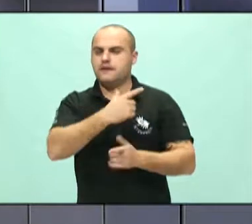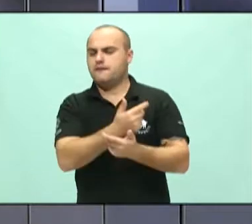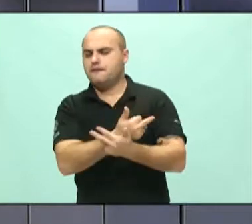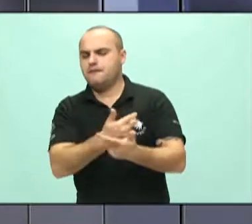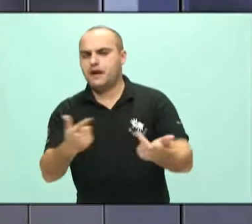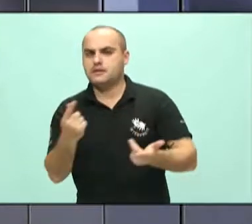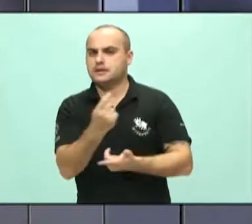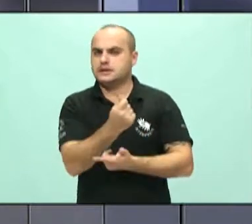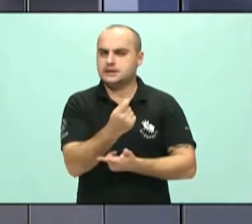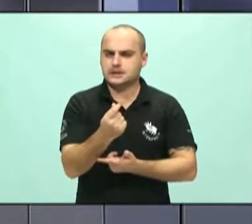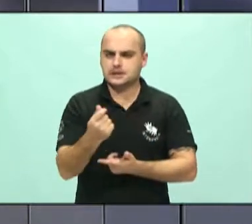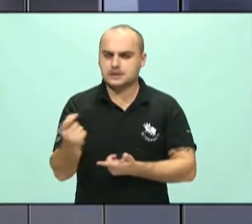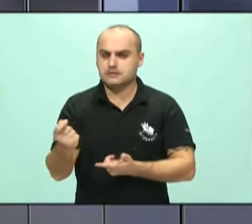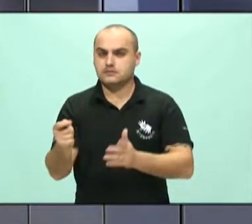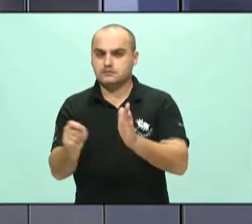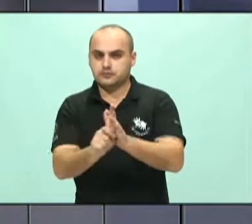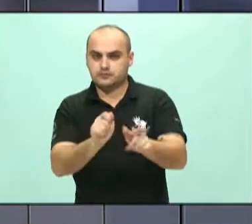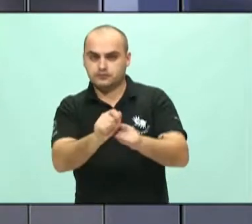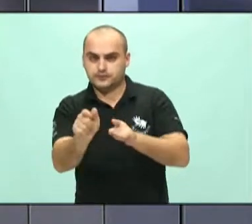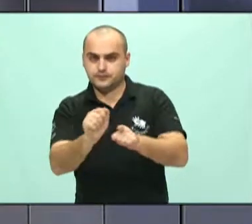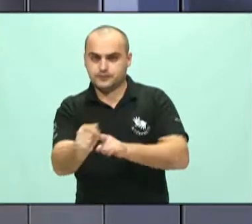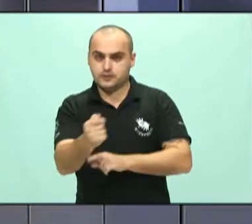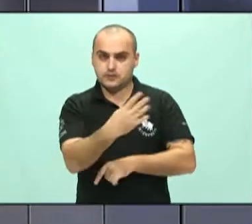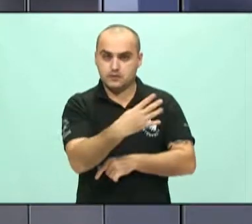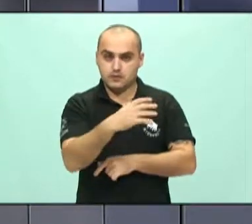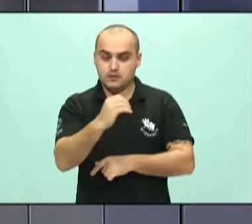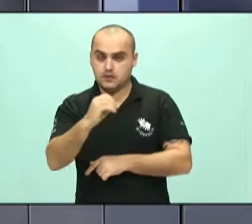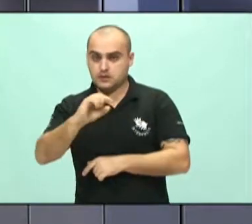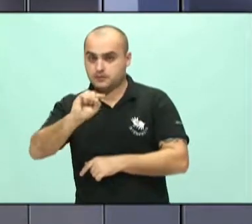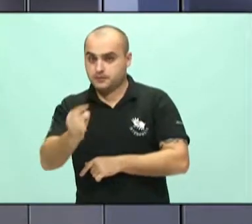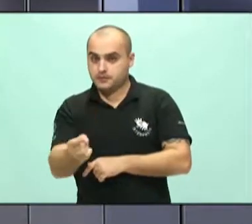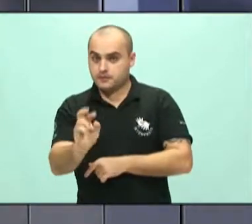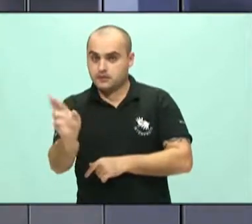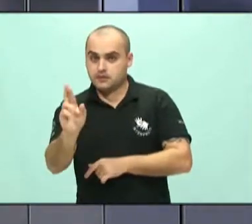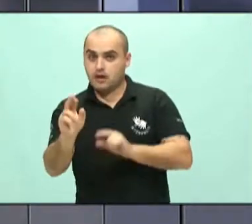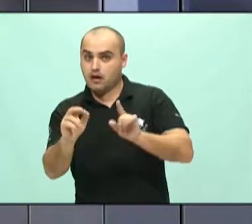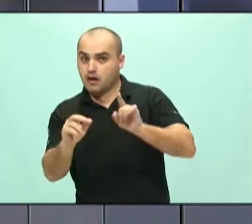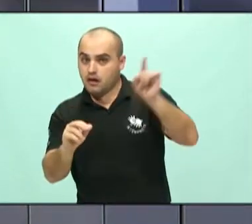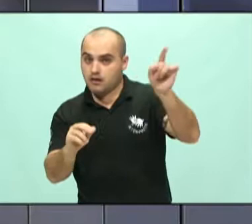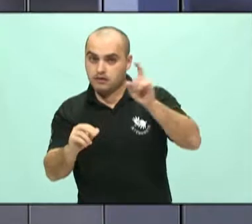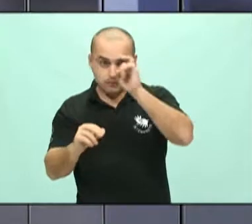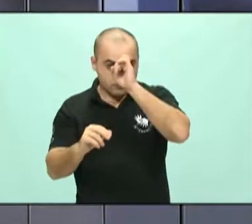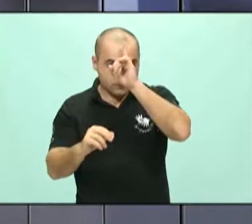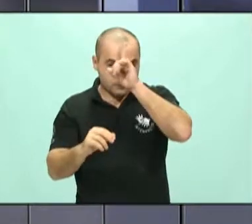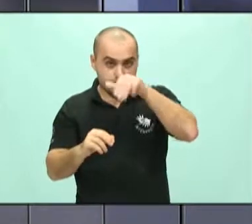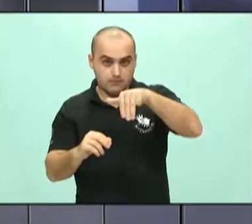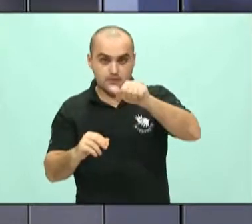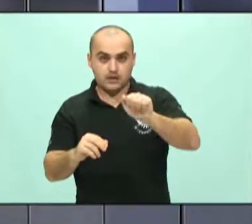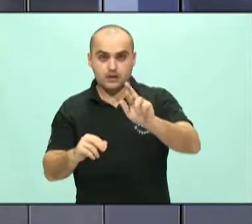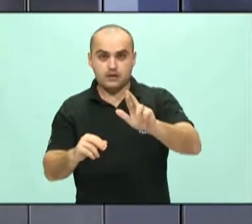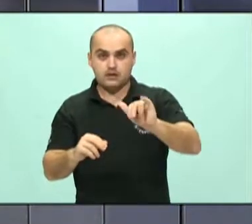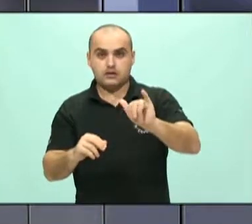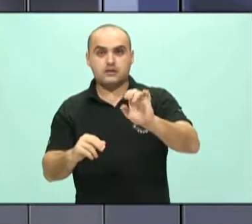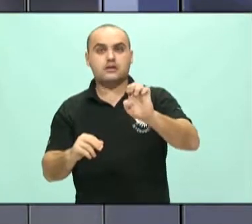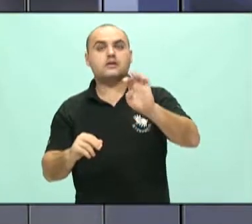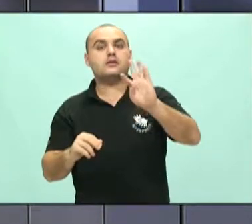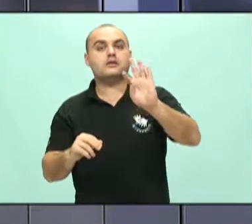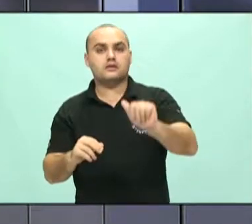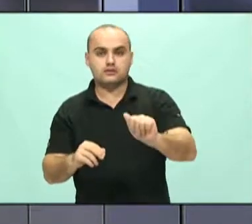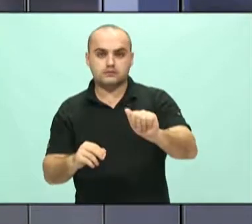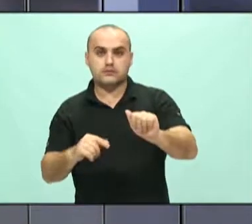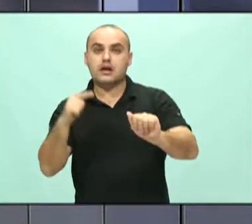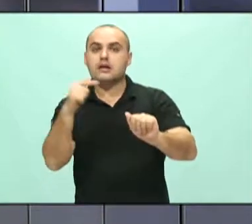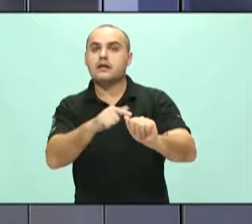recursos municipais da ordem de 400 mil reais no Hospital Marieta, que é um hospital do Estado, regulado